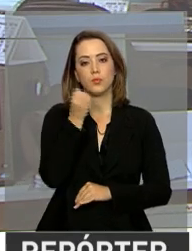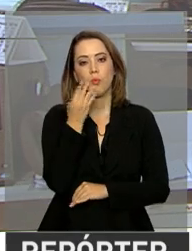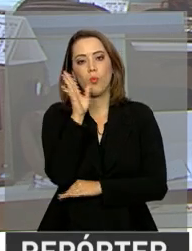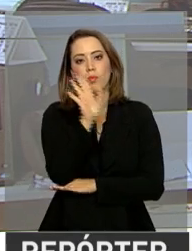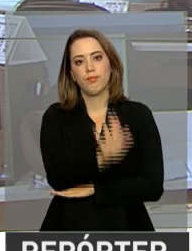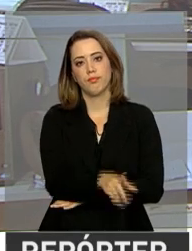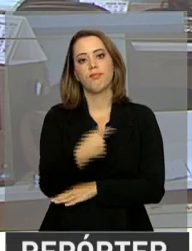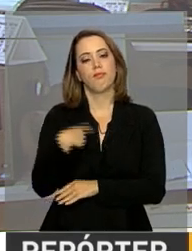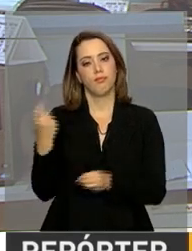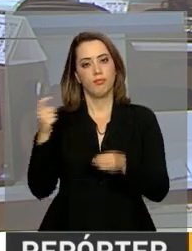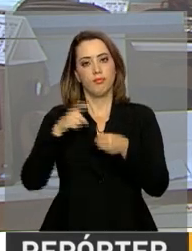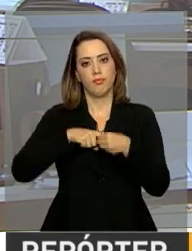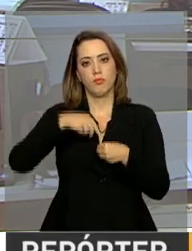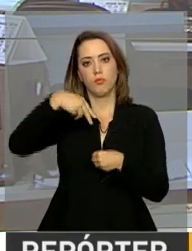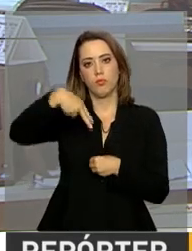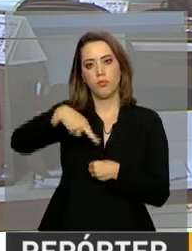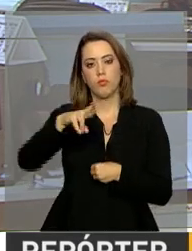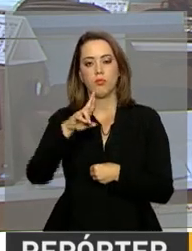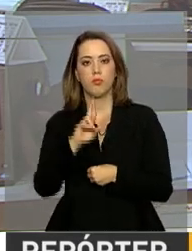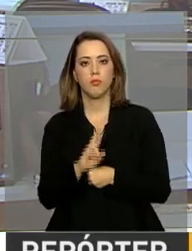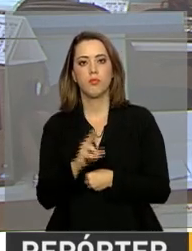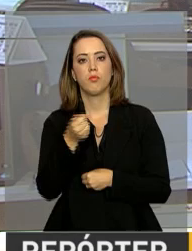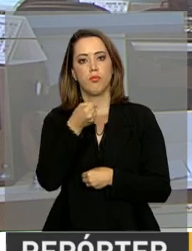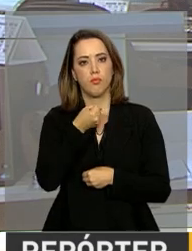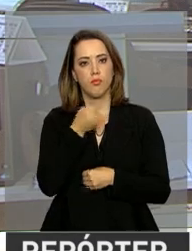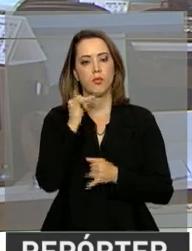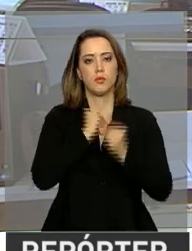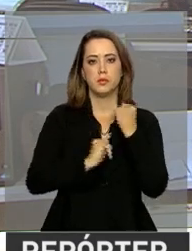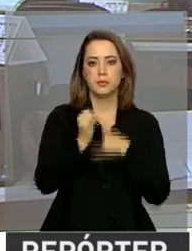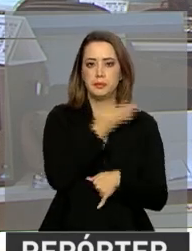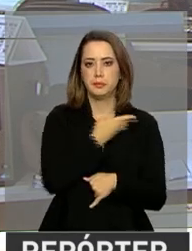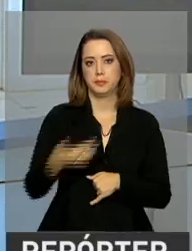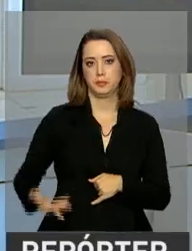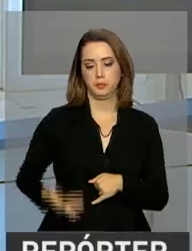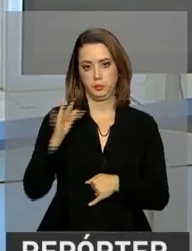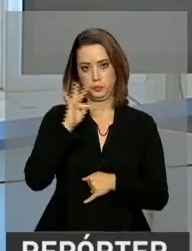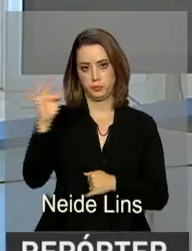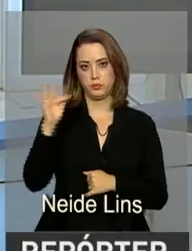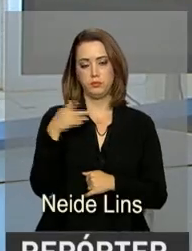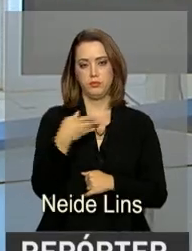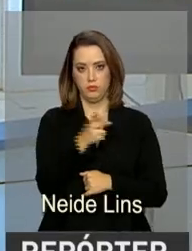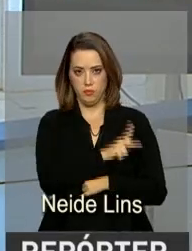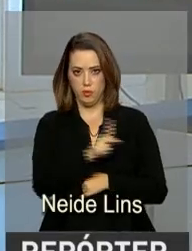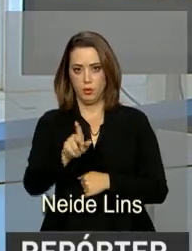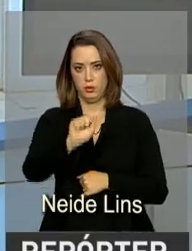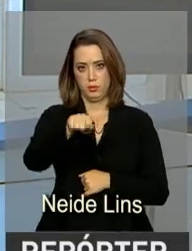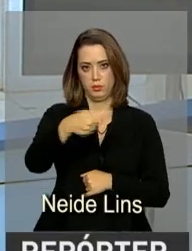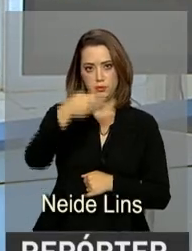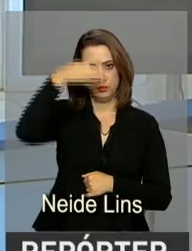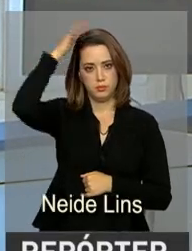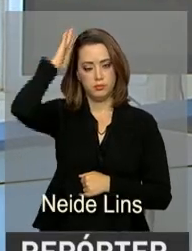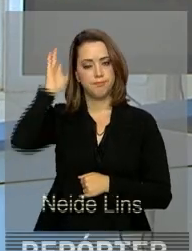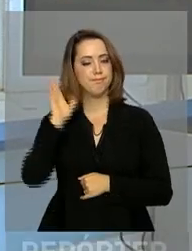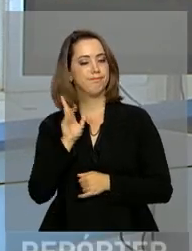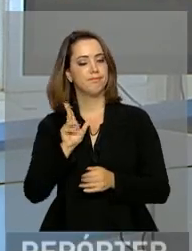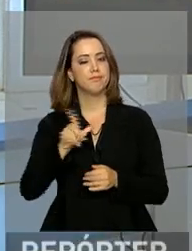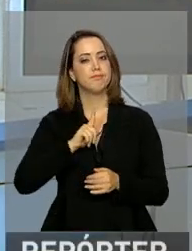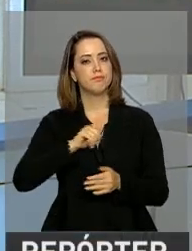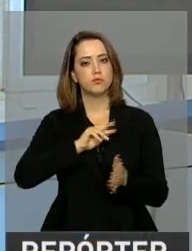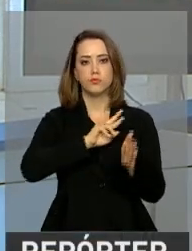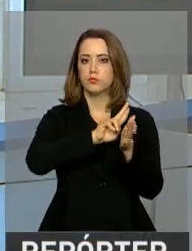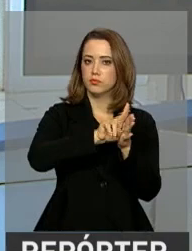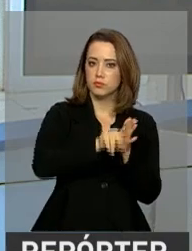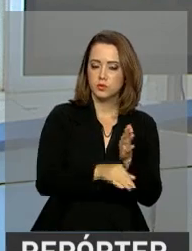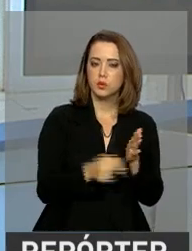Olá, boa tarde. Estamos de volta com o repórter NBR e as notícias do governo federal. O presidente em exercício, Michel Temer, teve uma série de compromissos